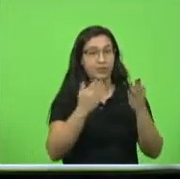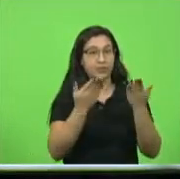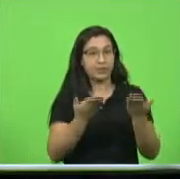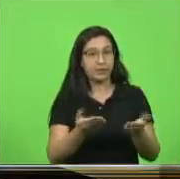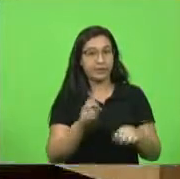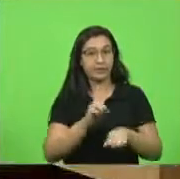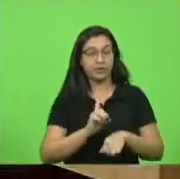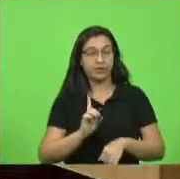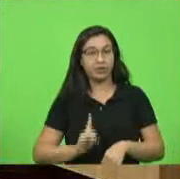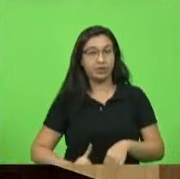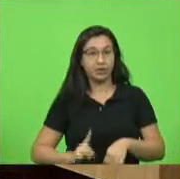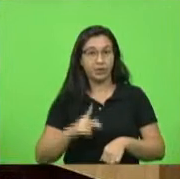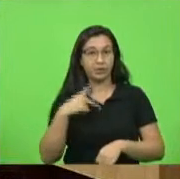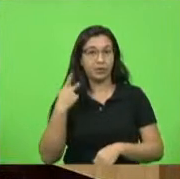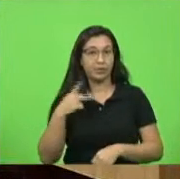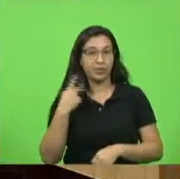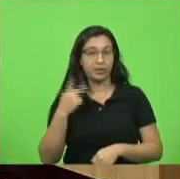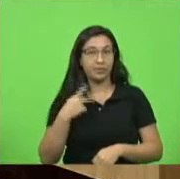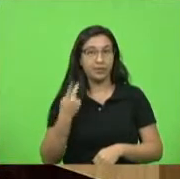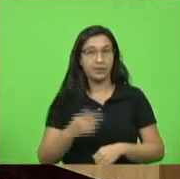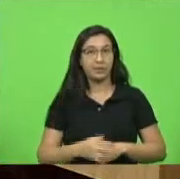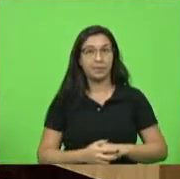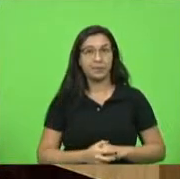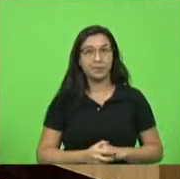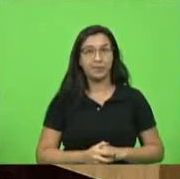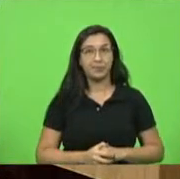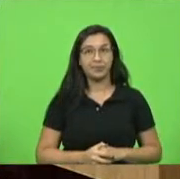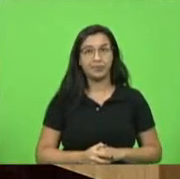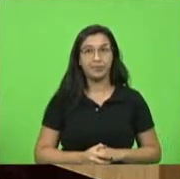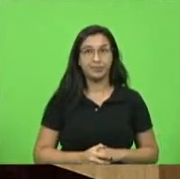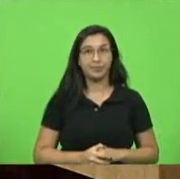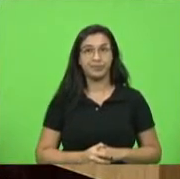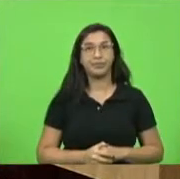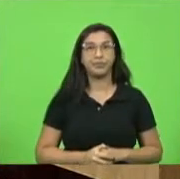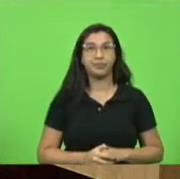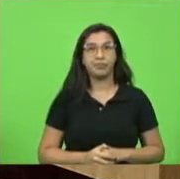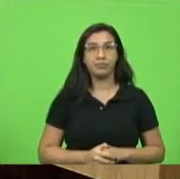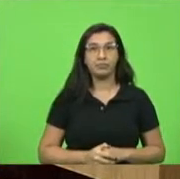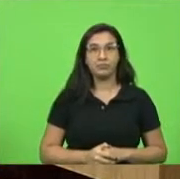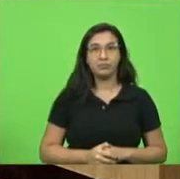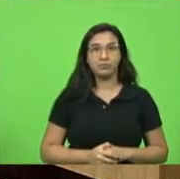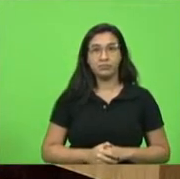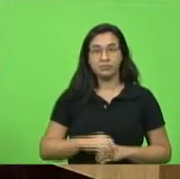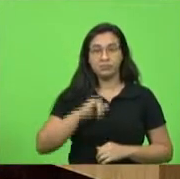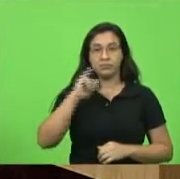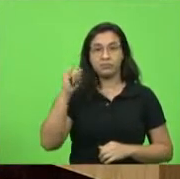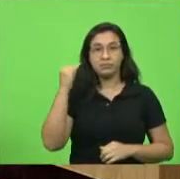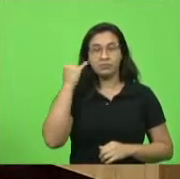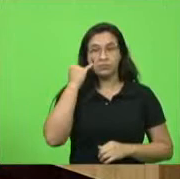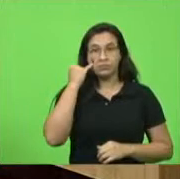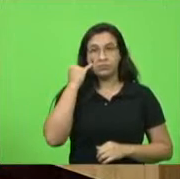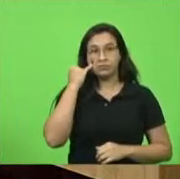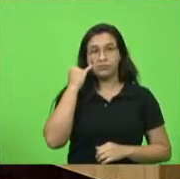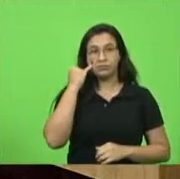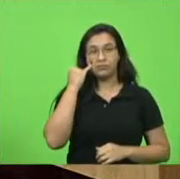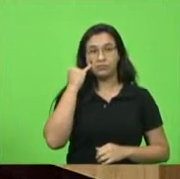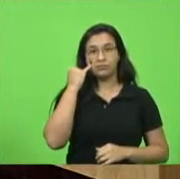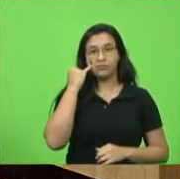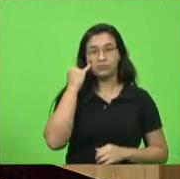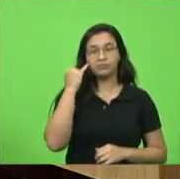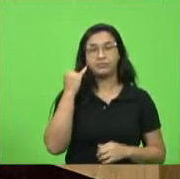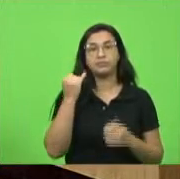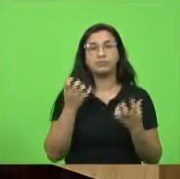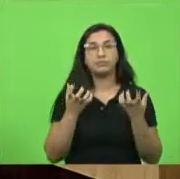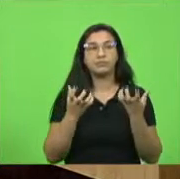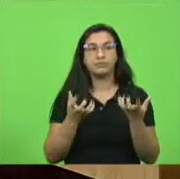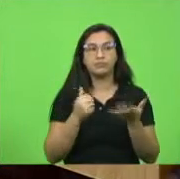presidente. Deputado Jair Mioto, para discutir, senhor presidente. Para discutir, deputado Jair Mioto. Senhor presidente, quero também aqui hipotecar meu